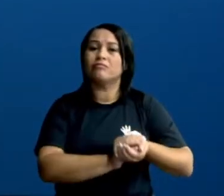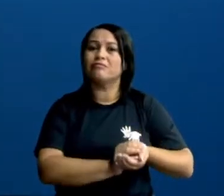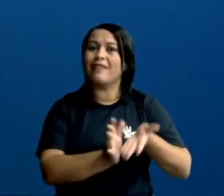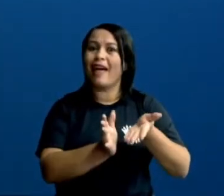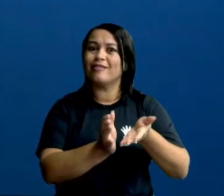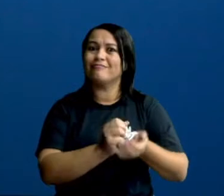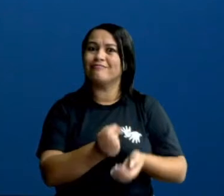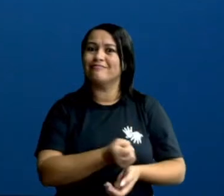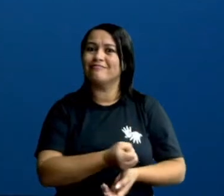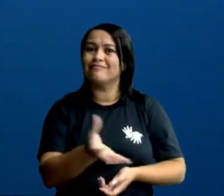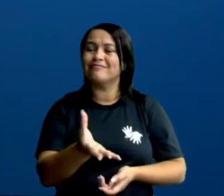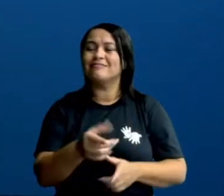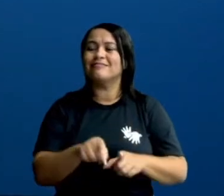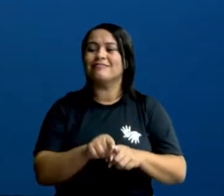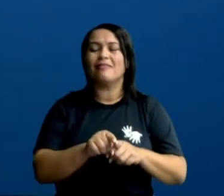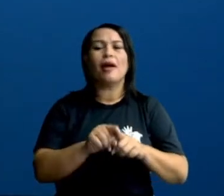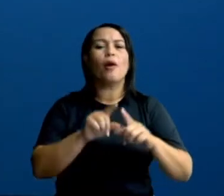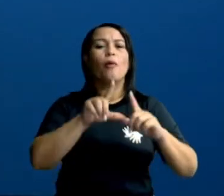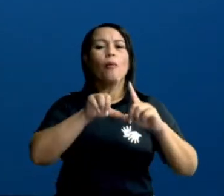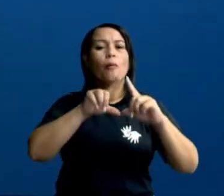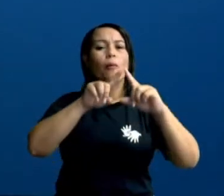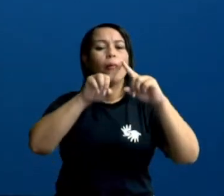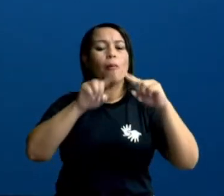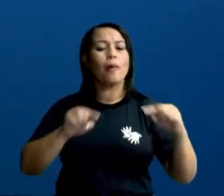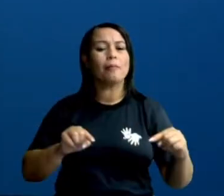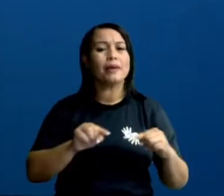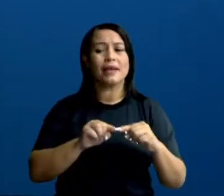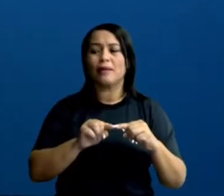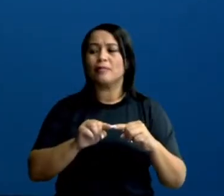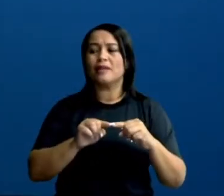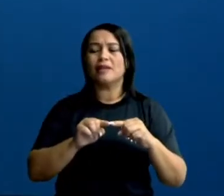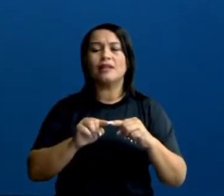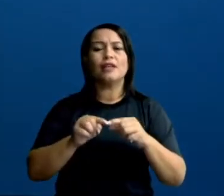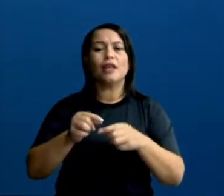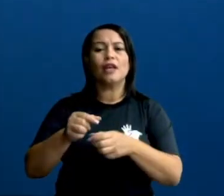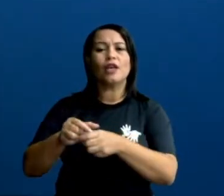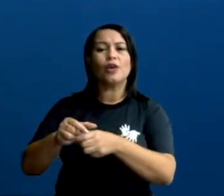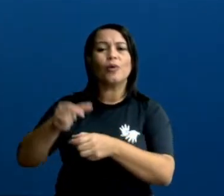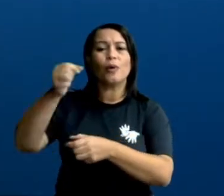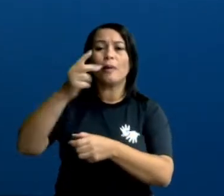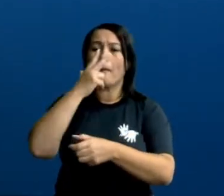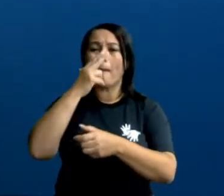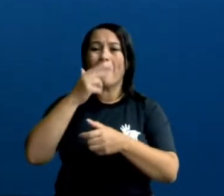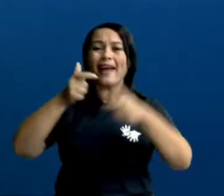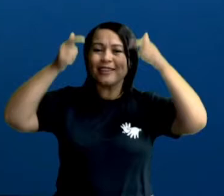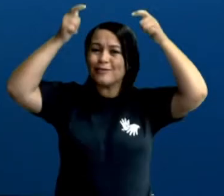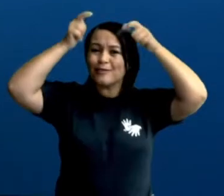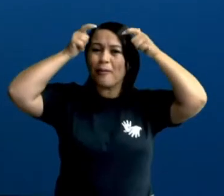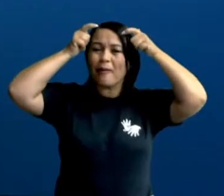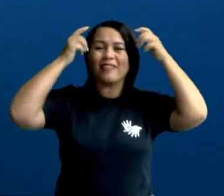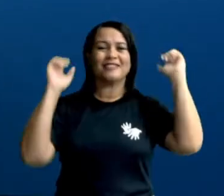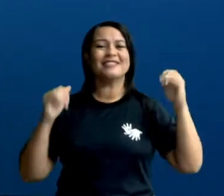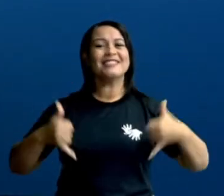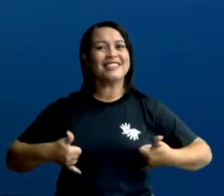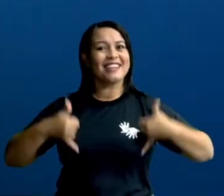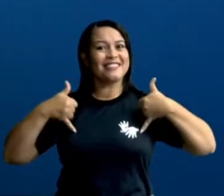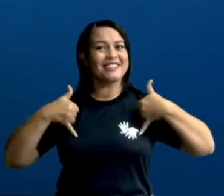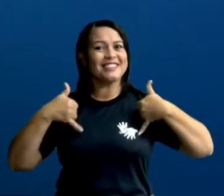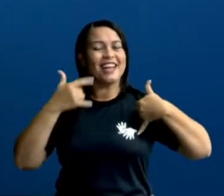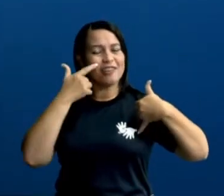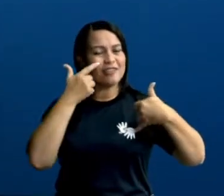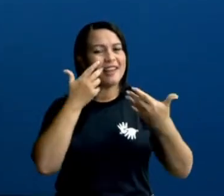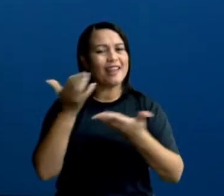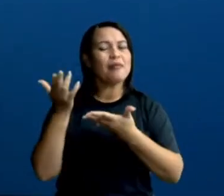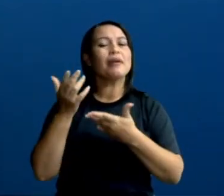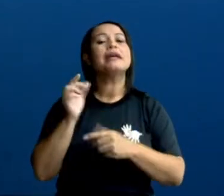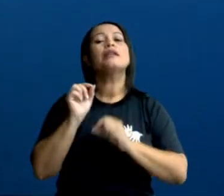dado, uma pirâmide e esse cone, um chapéuzinho de aniversário, tá certo?